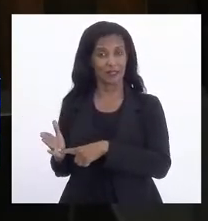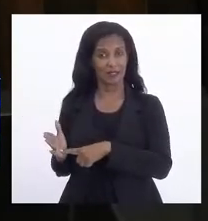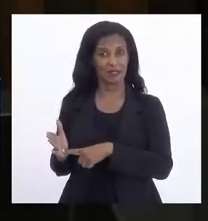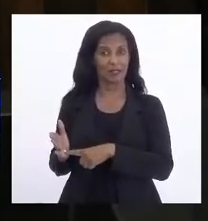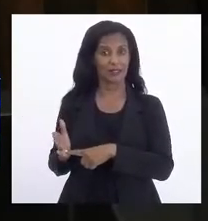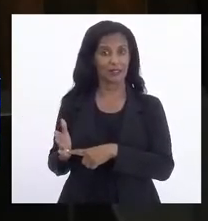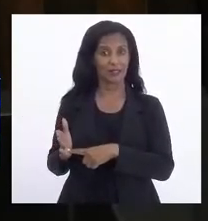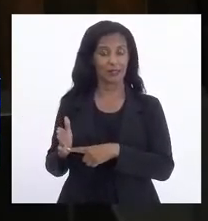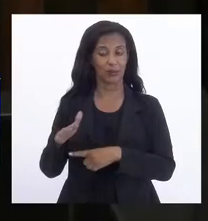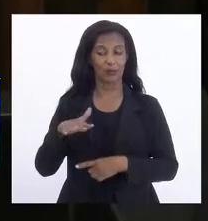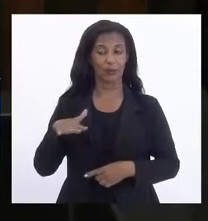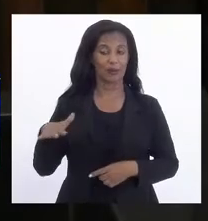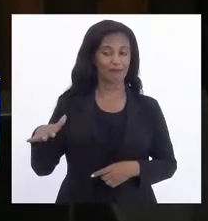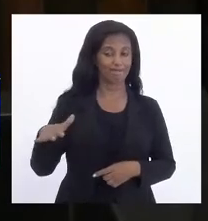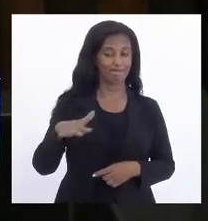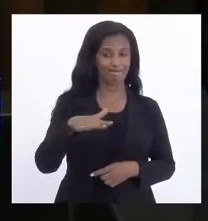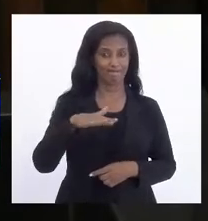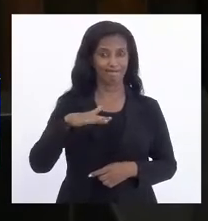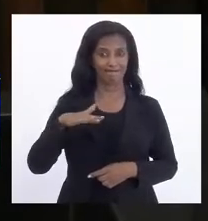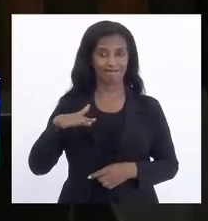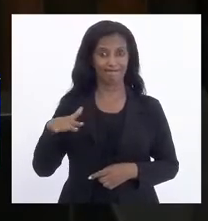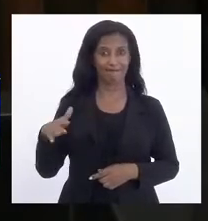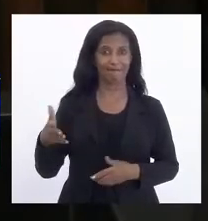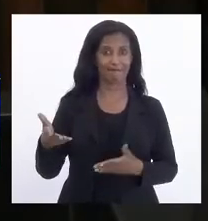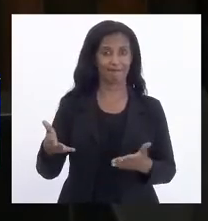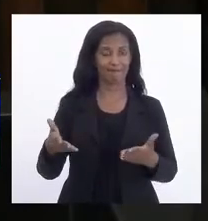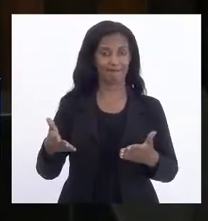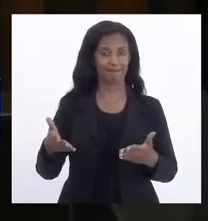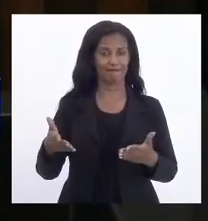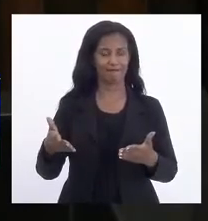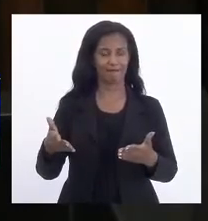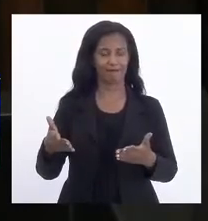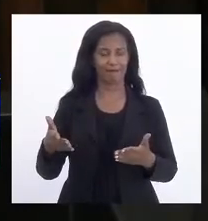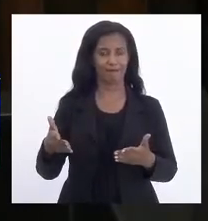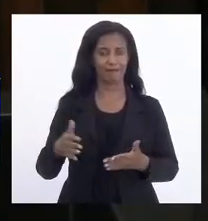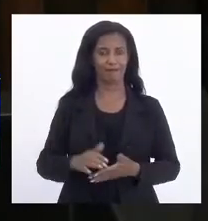o ambiente será de ferrenha